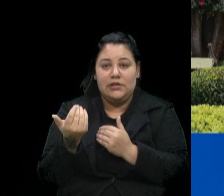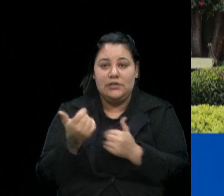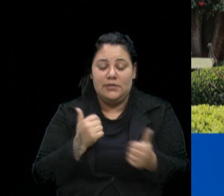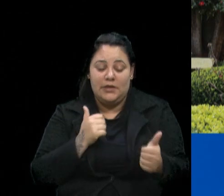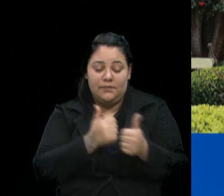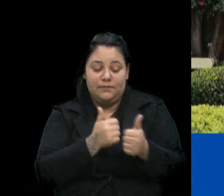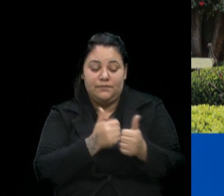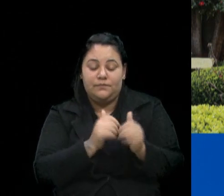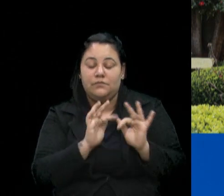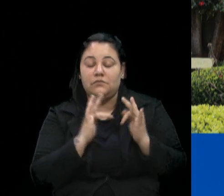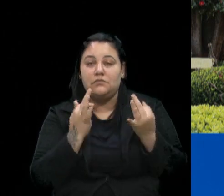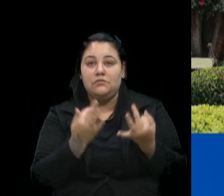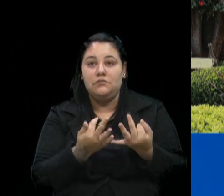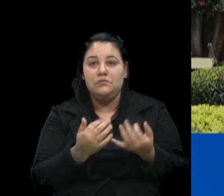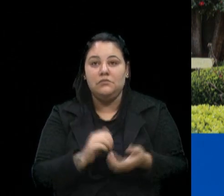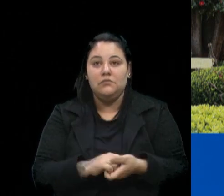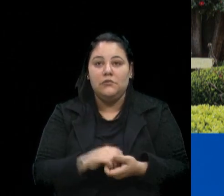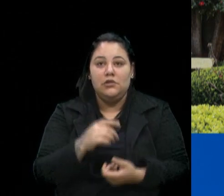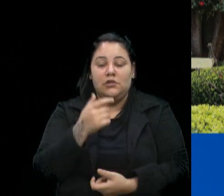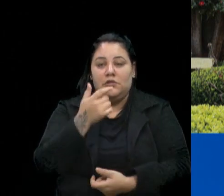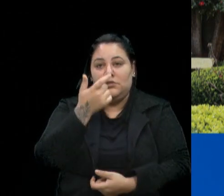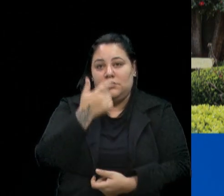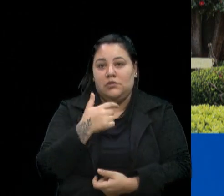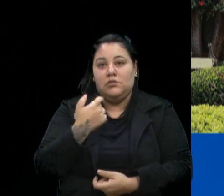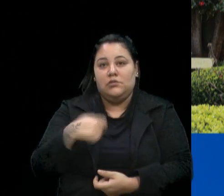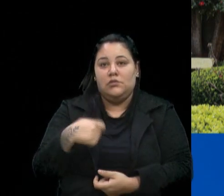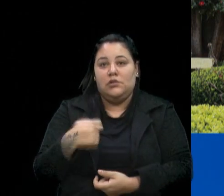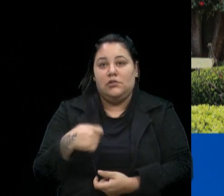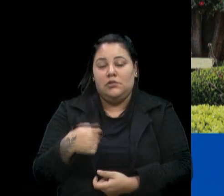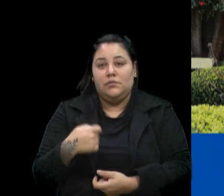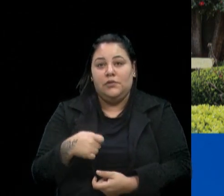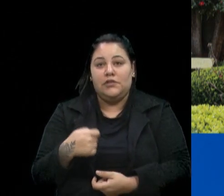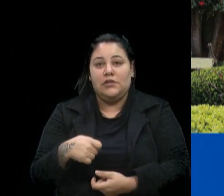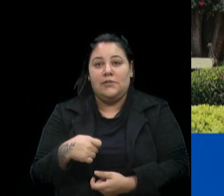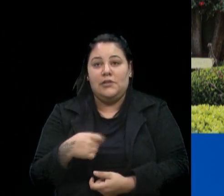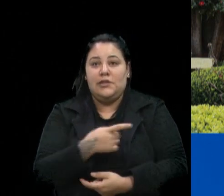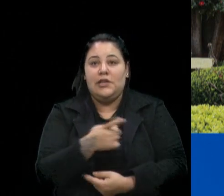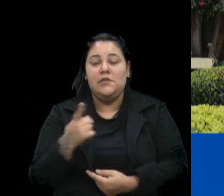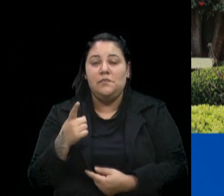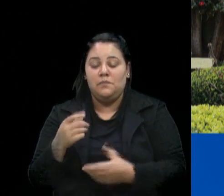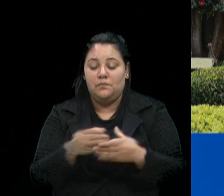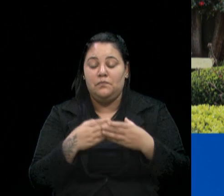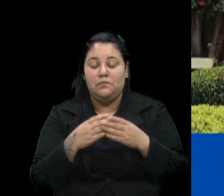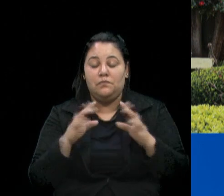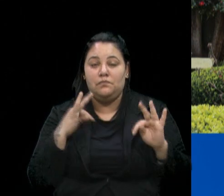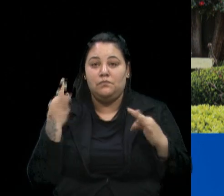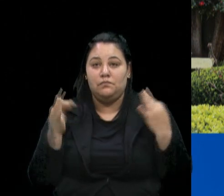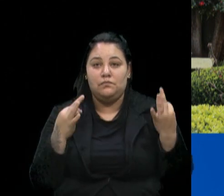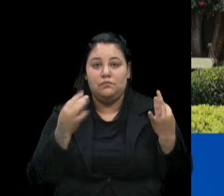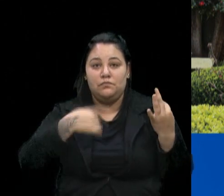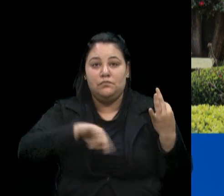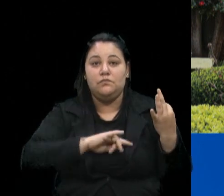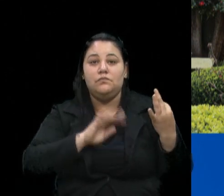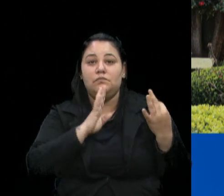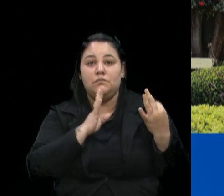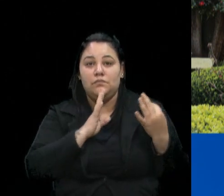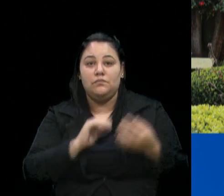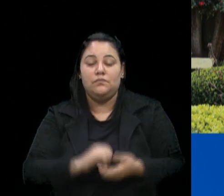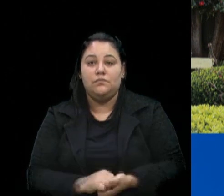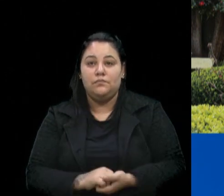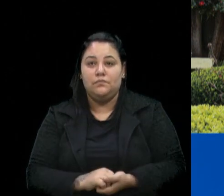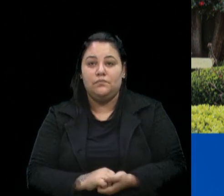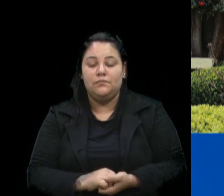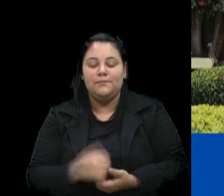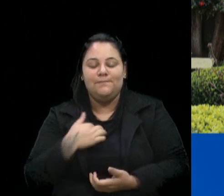familiares. Precisamos pensar em fomentar este potencial turístico que todos nós conhecemos. Me